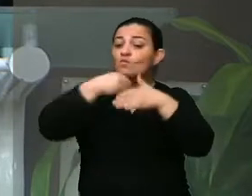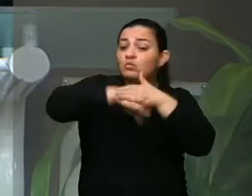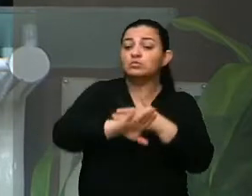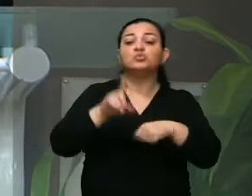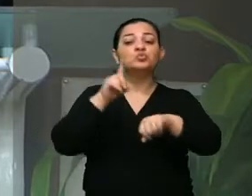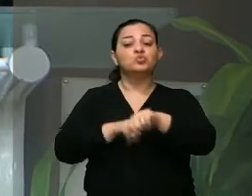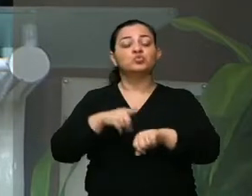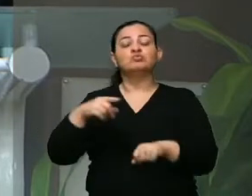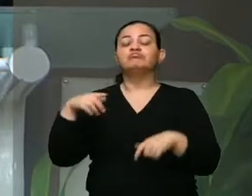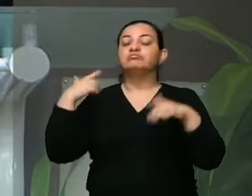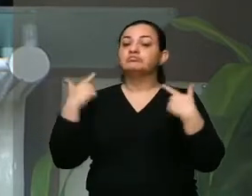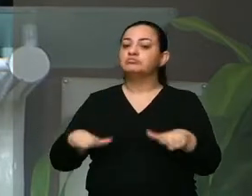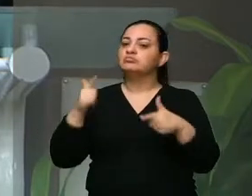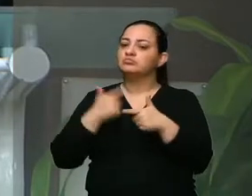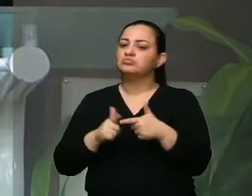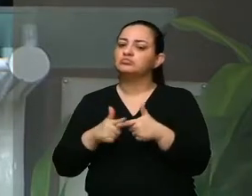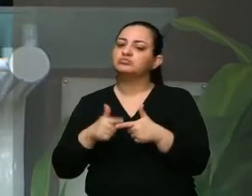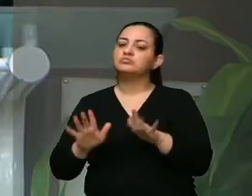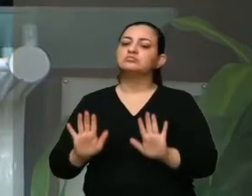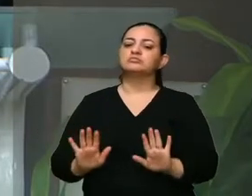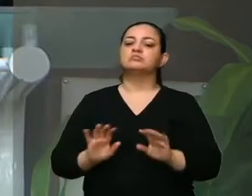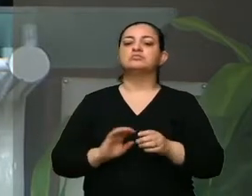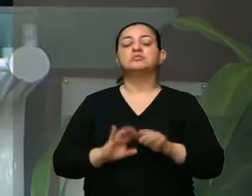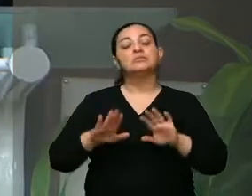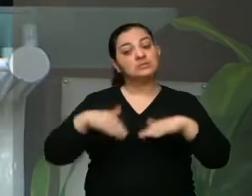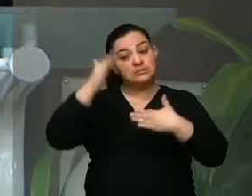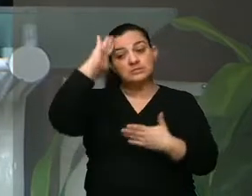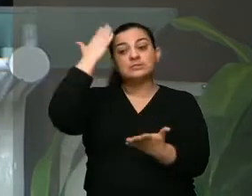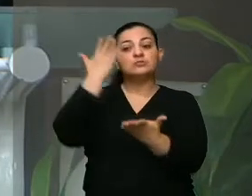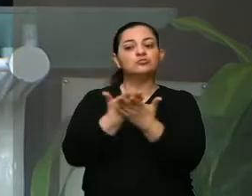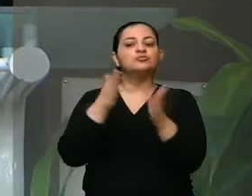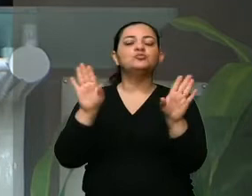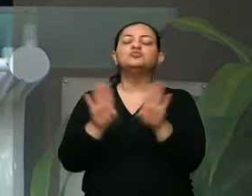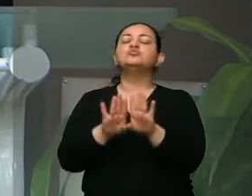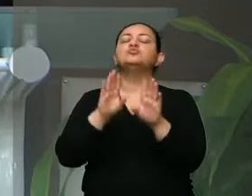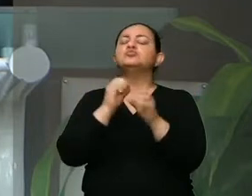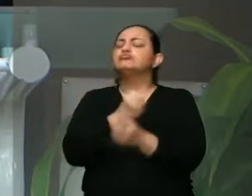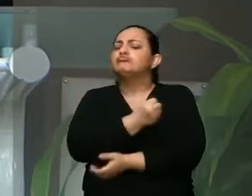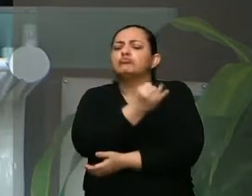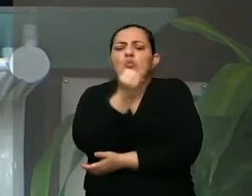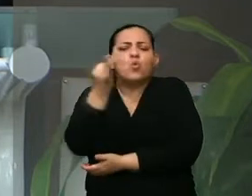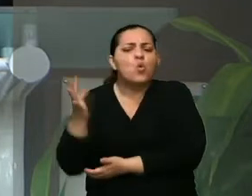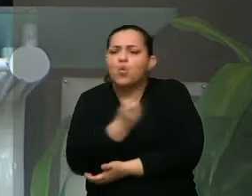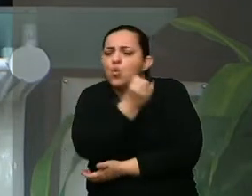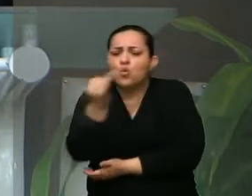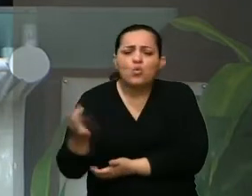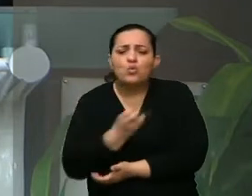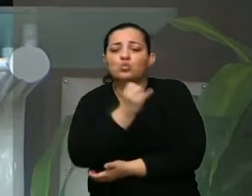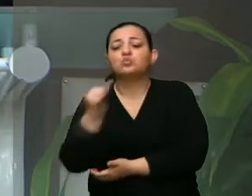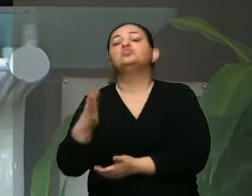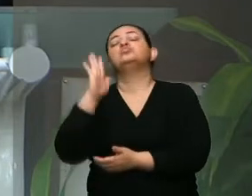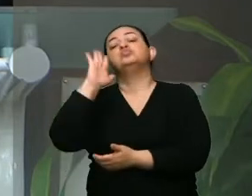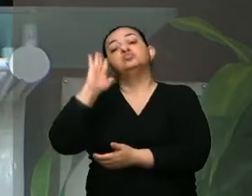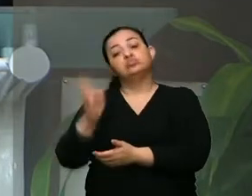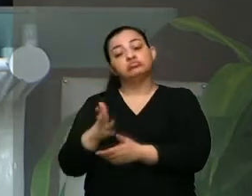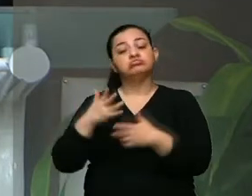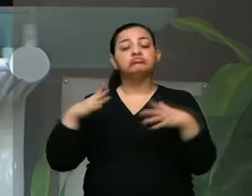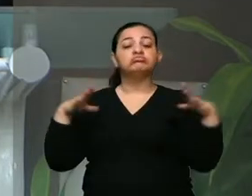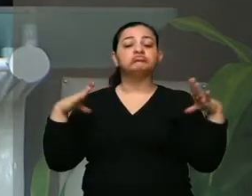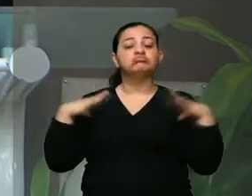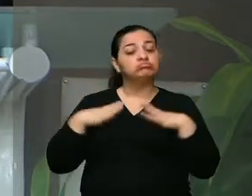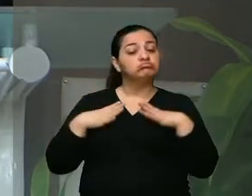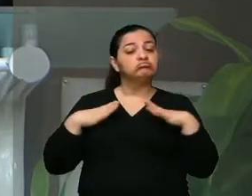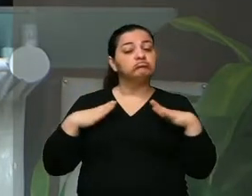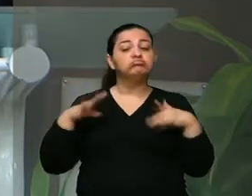tempo da escassez e eu creio mãos que muitos muitos muitos estão de braço